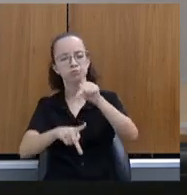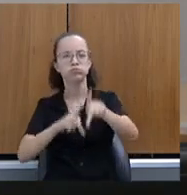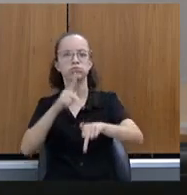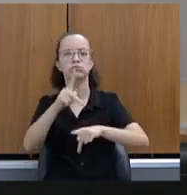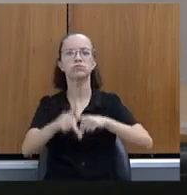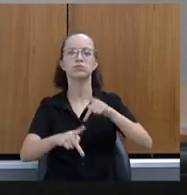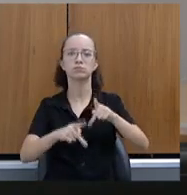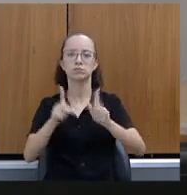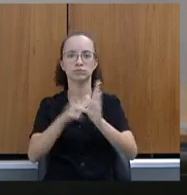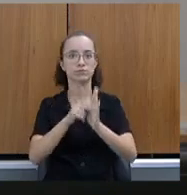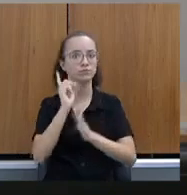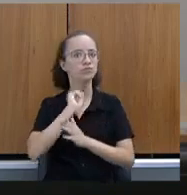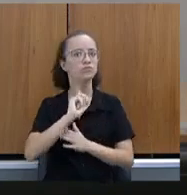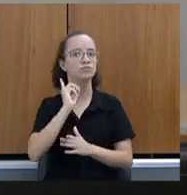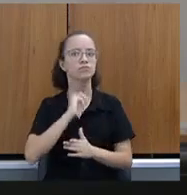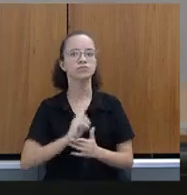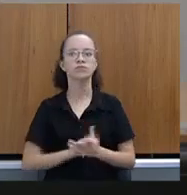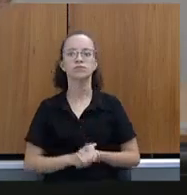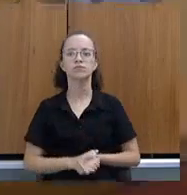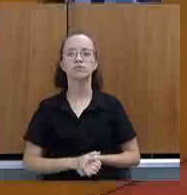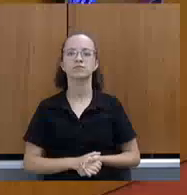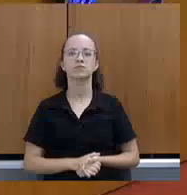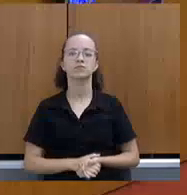de Minas Gerais